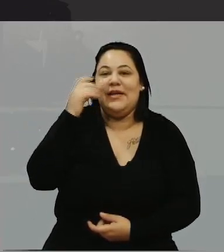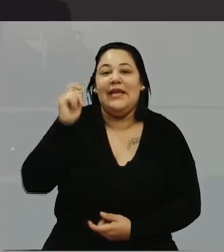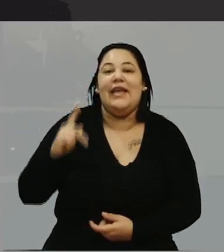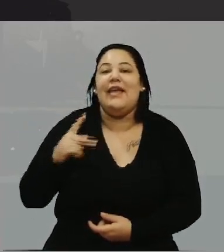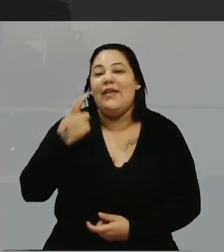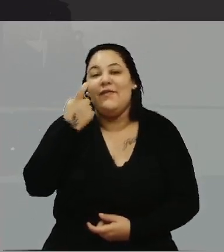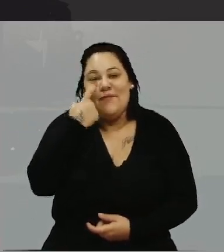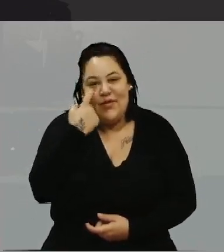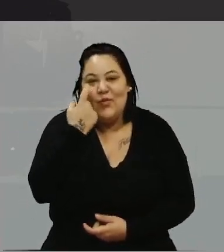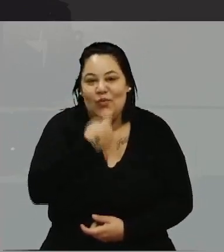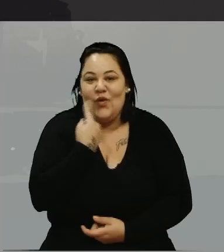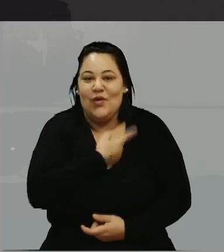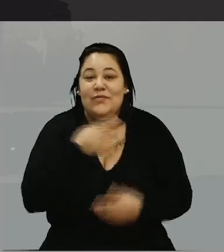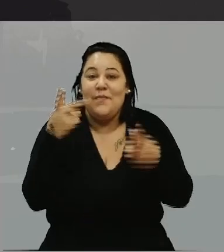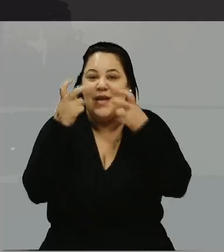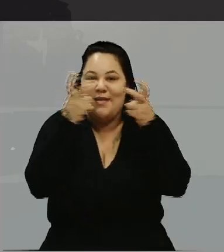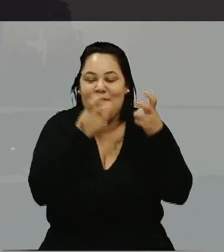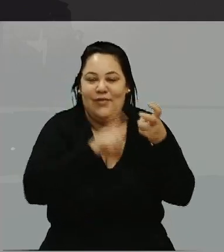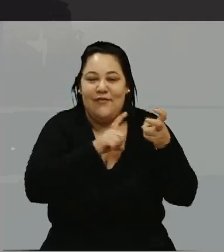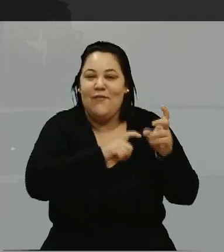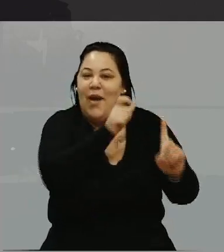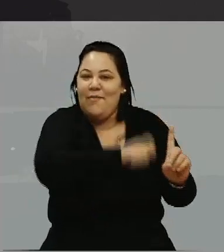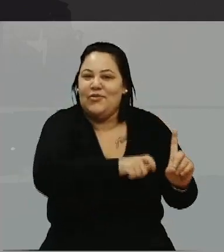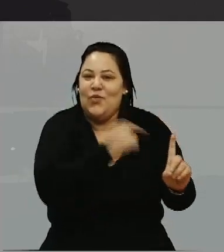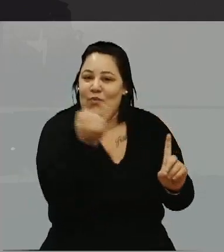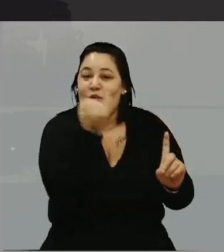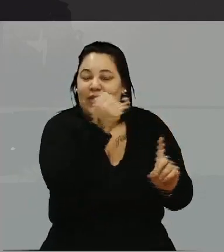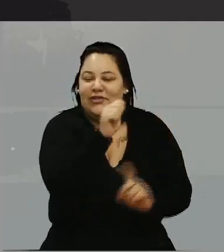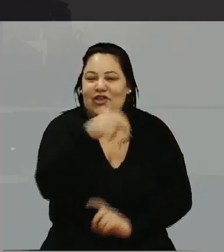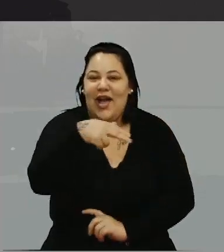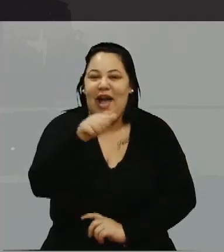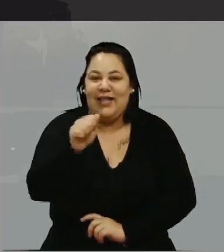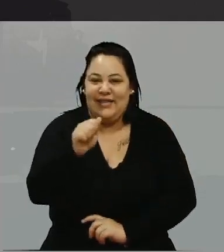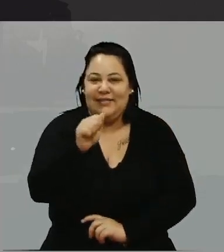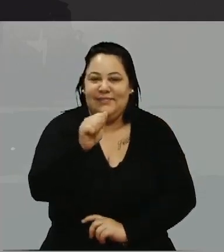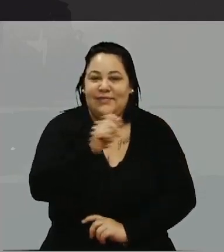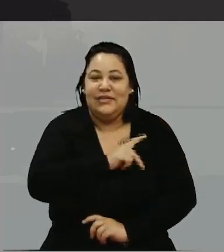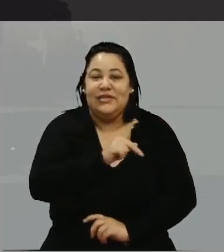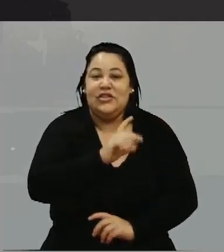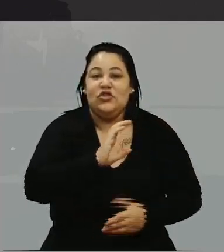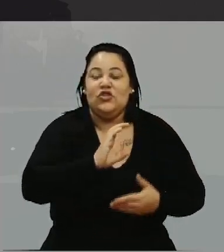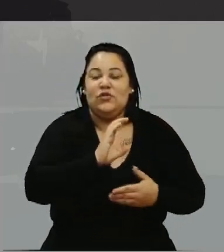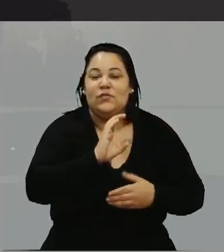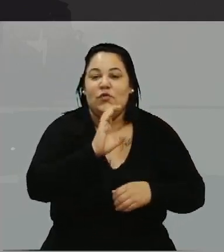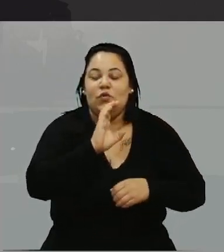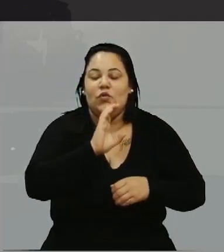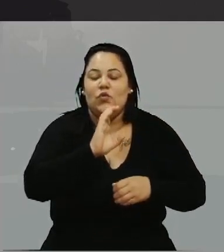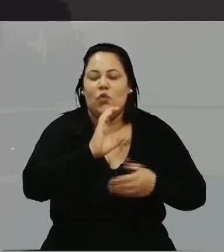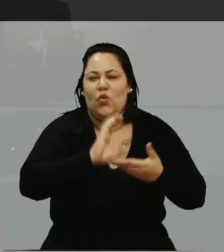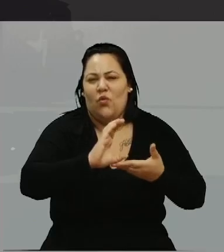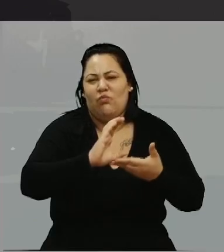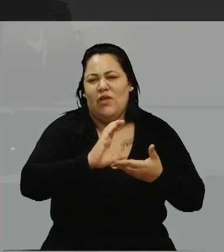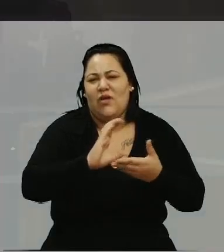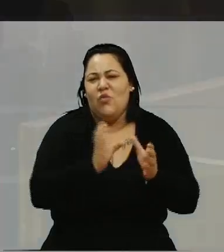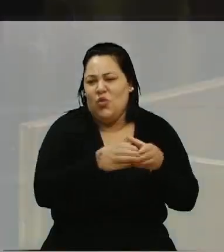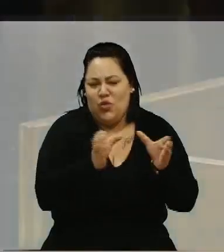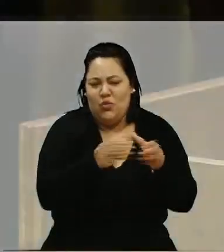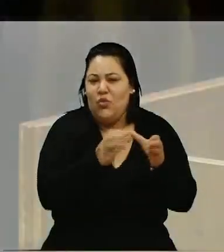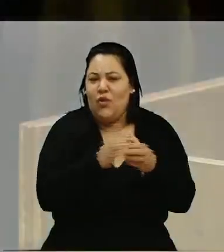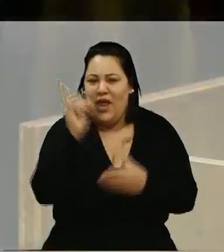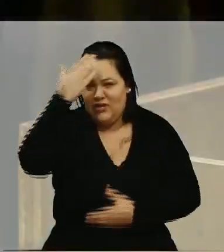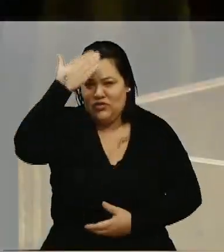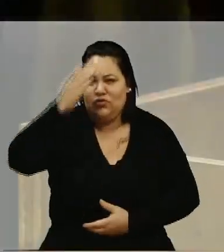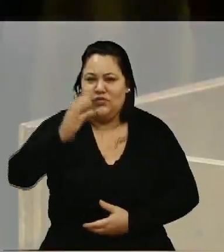certo? Ela é a presidente do Batel, ela é membro do Conselho de Segurança de Curitiba, e do Alexandre Beltrão ali também, que é um cara que vem dar uma força muito grande para